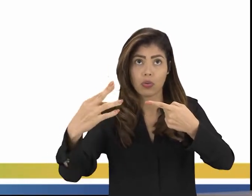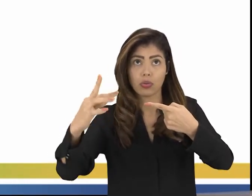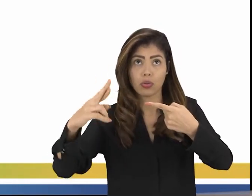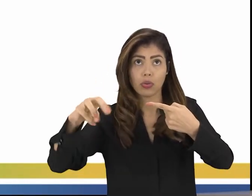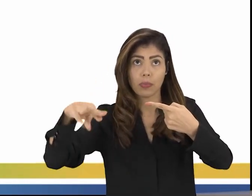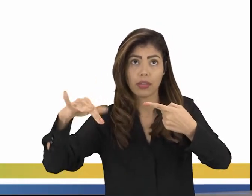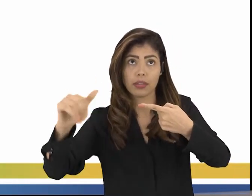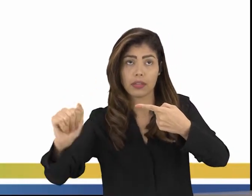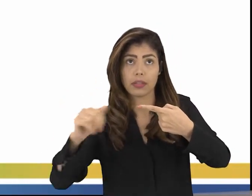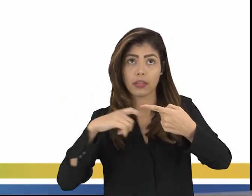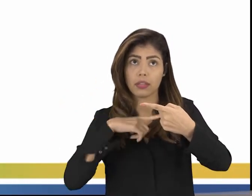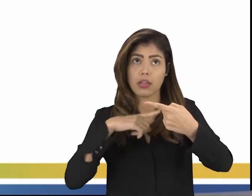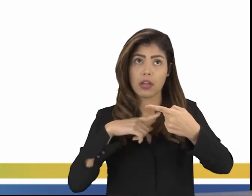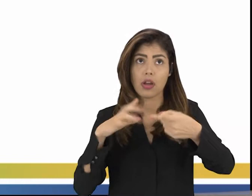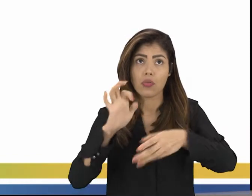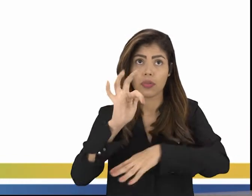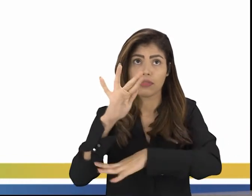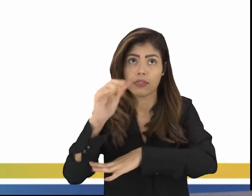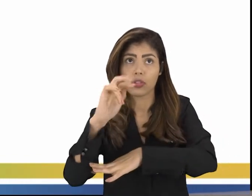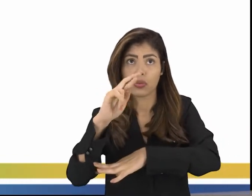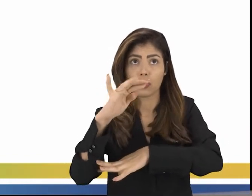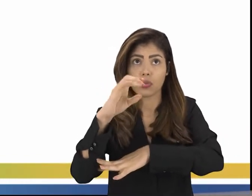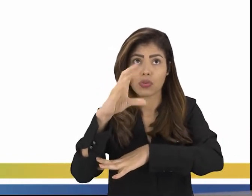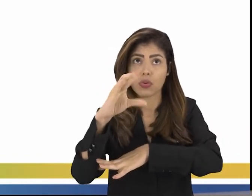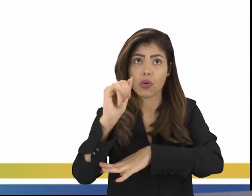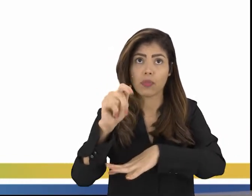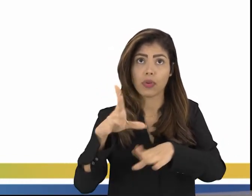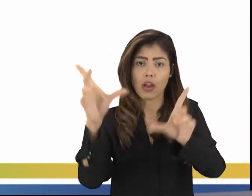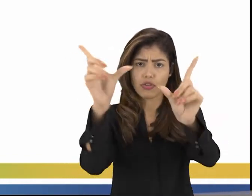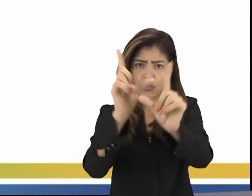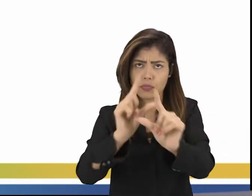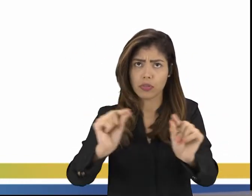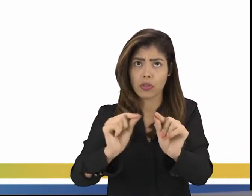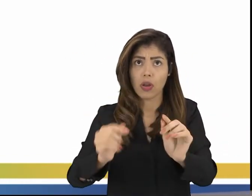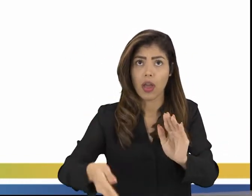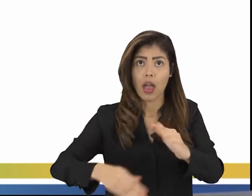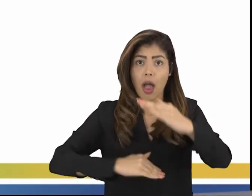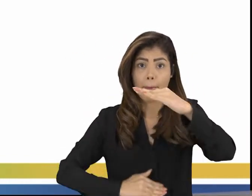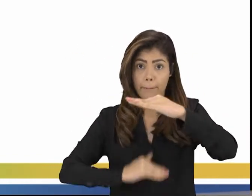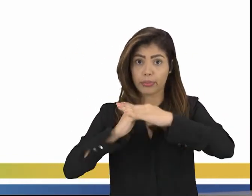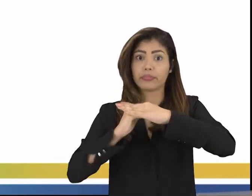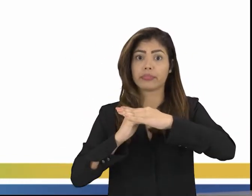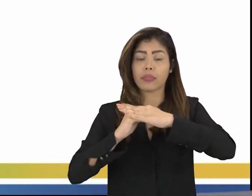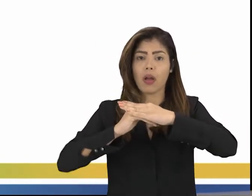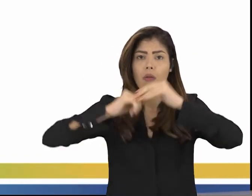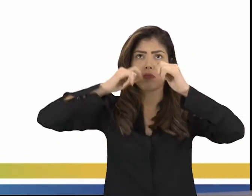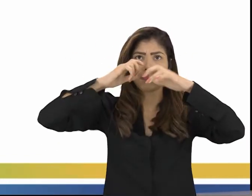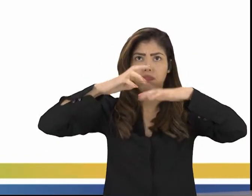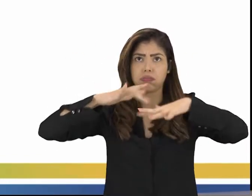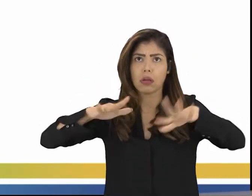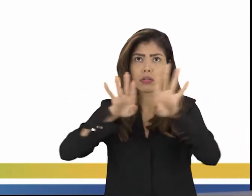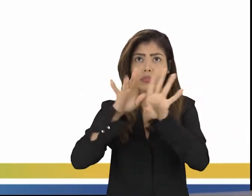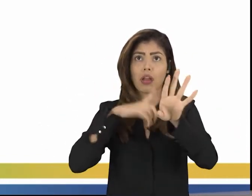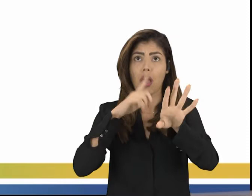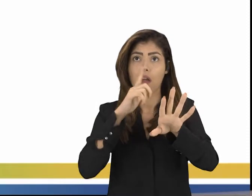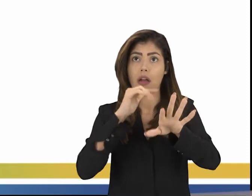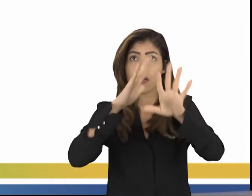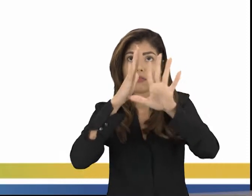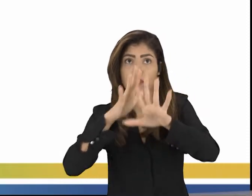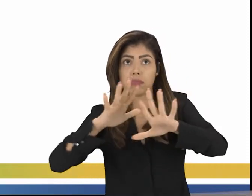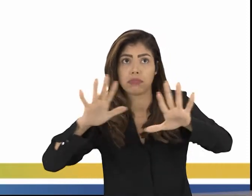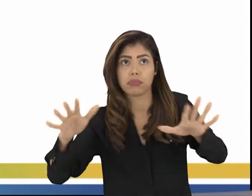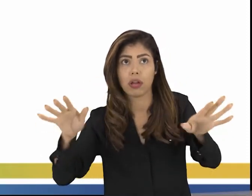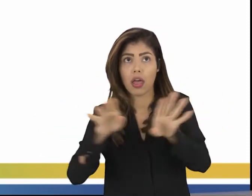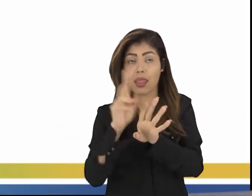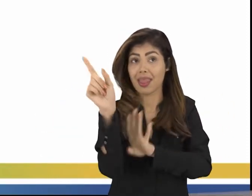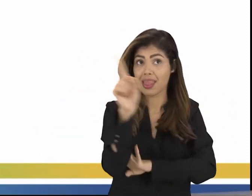tonometria. O efeito tonoscópico é a diminuição da pressão de vapor de um líquido quando um soluto